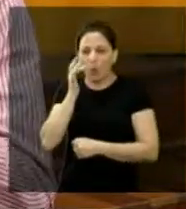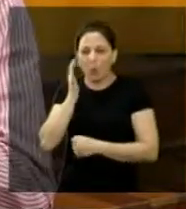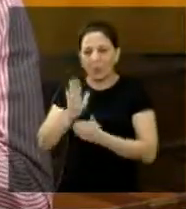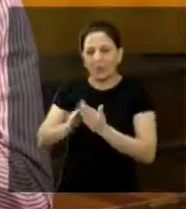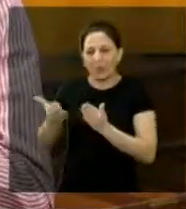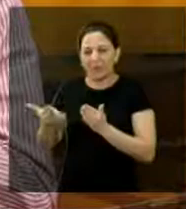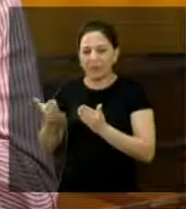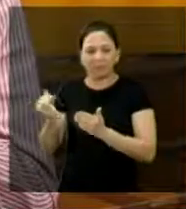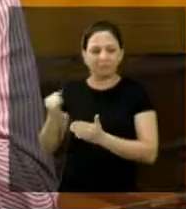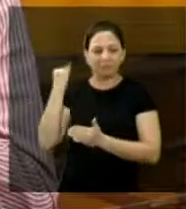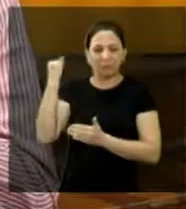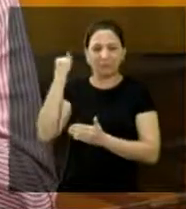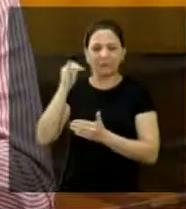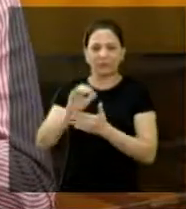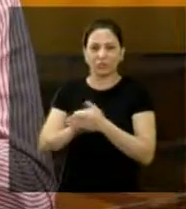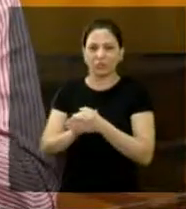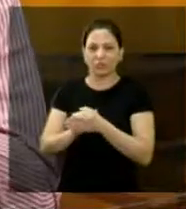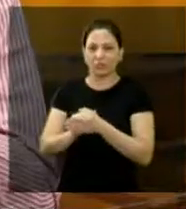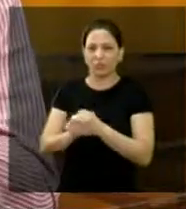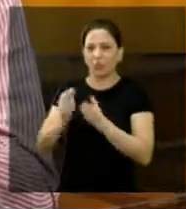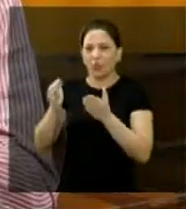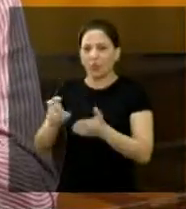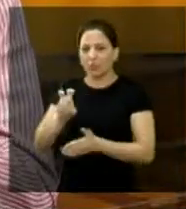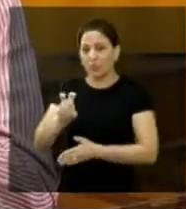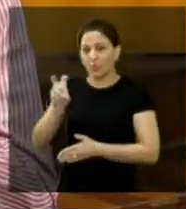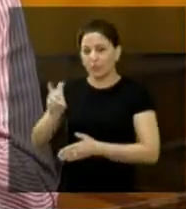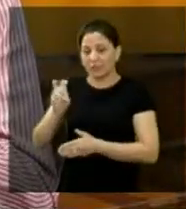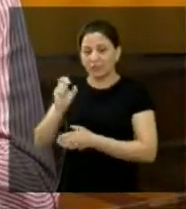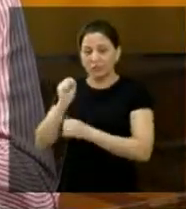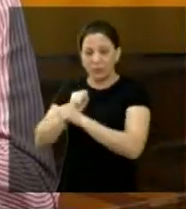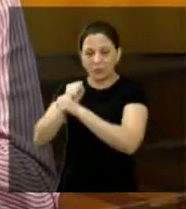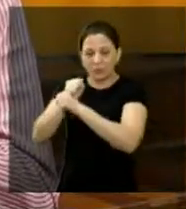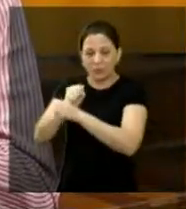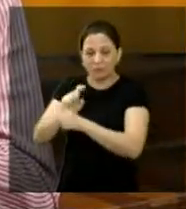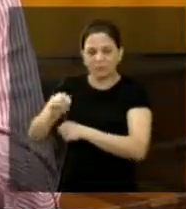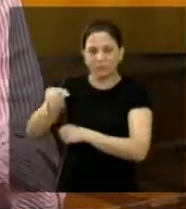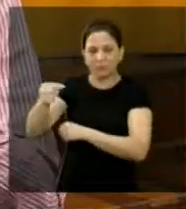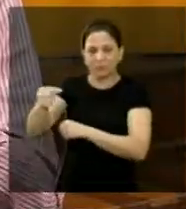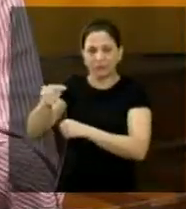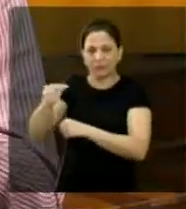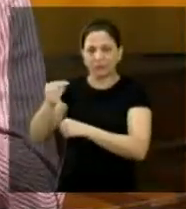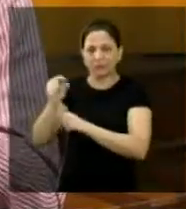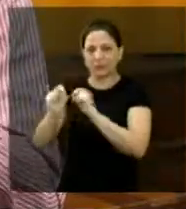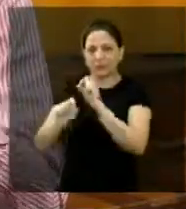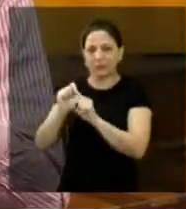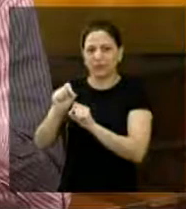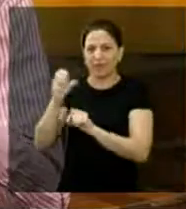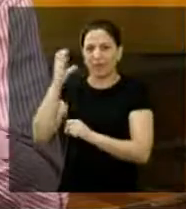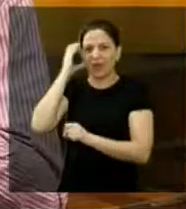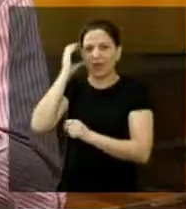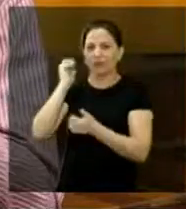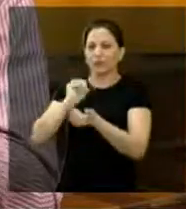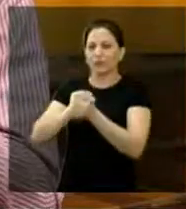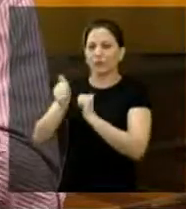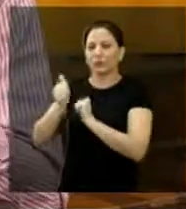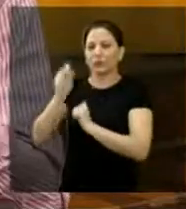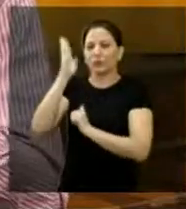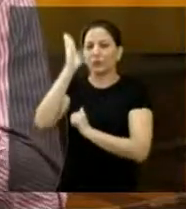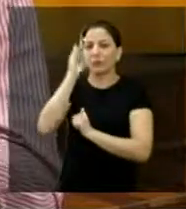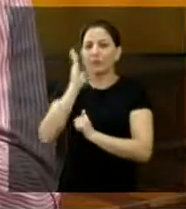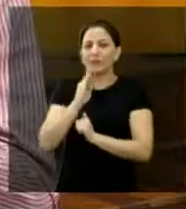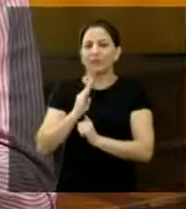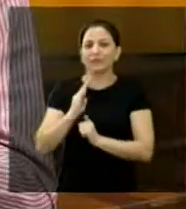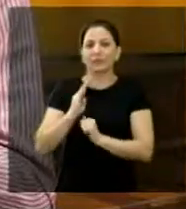profissionais fantásticos. Hoje, Wagner, 55 anos depois, o rádio esportivo do Brasil, de uma forma geral,